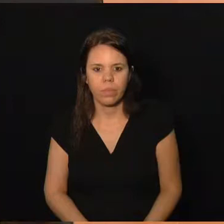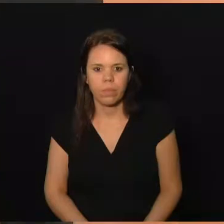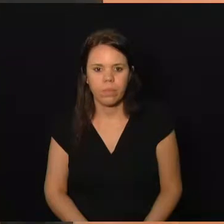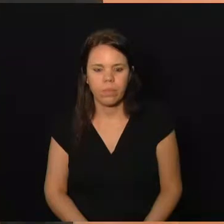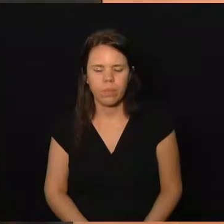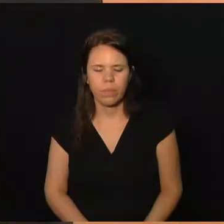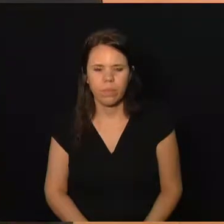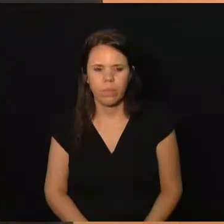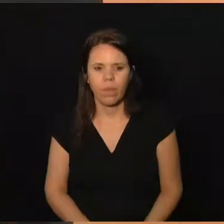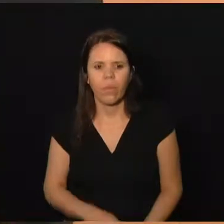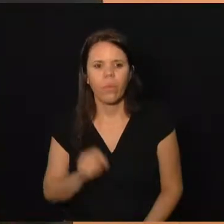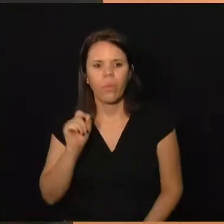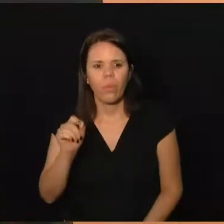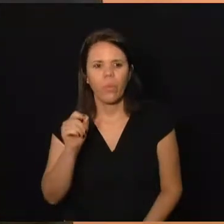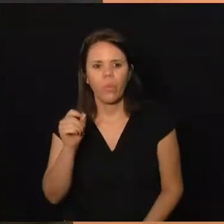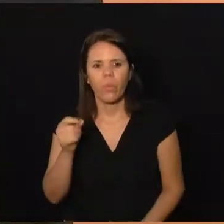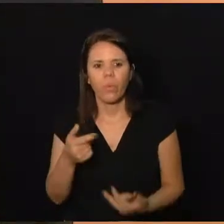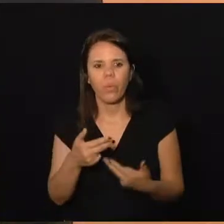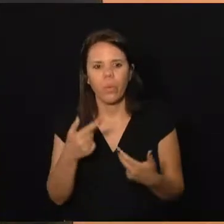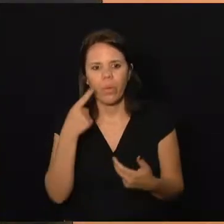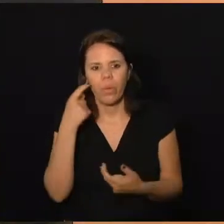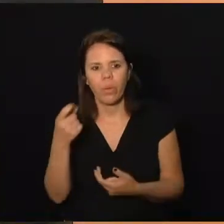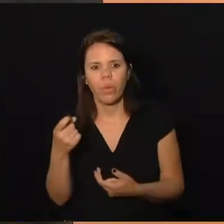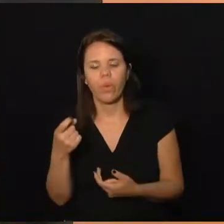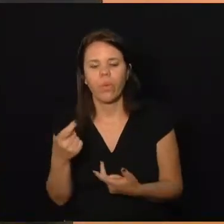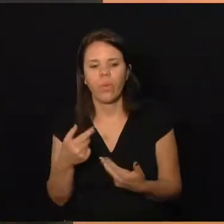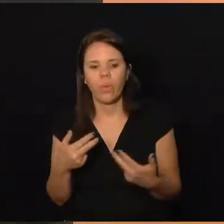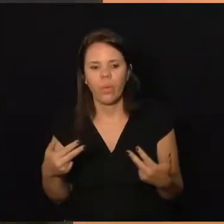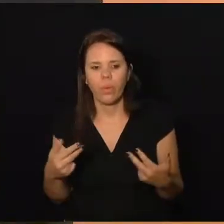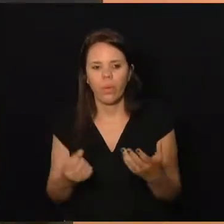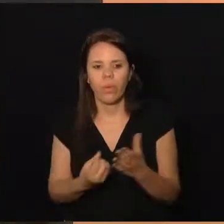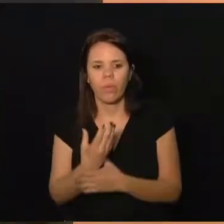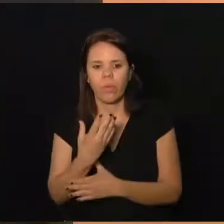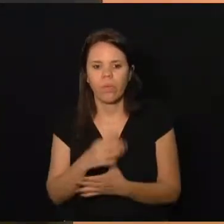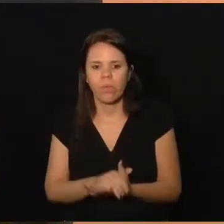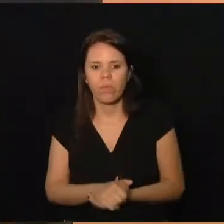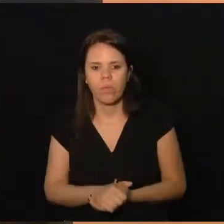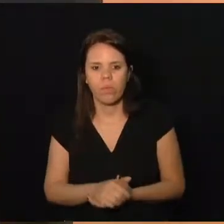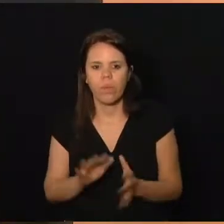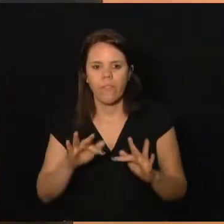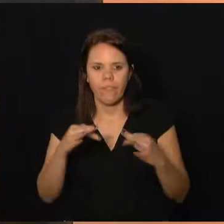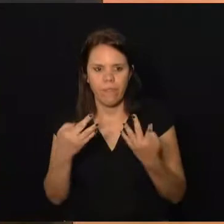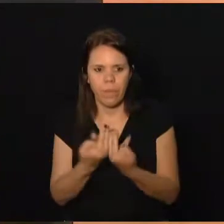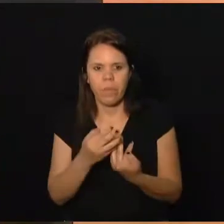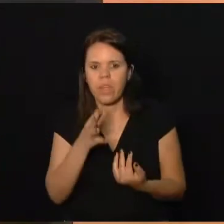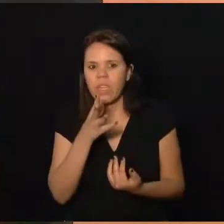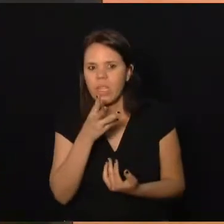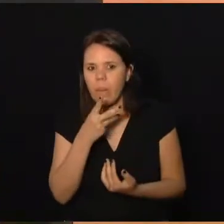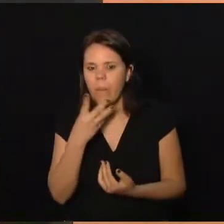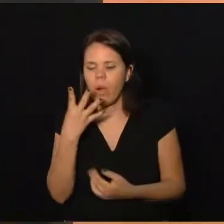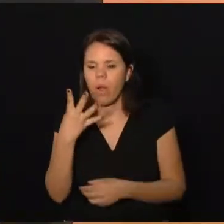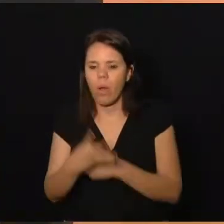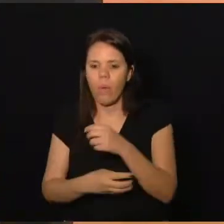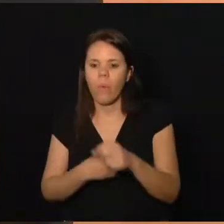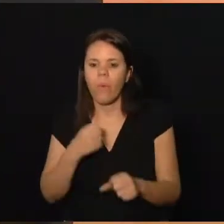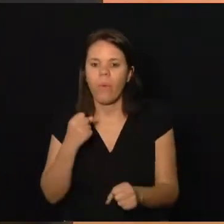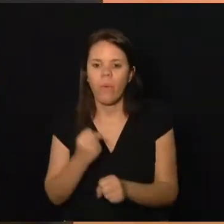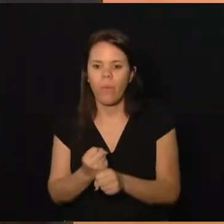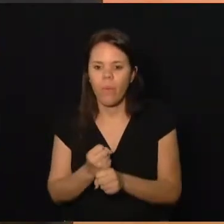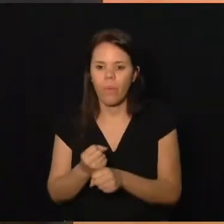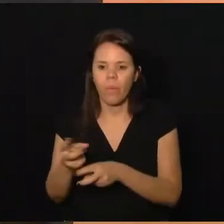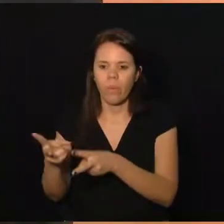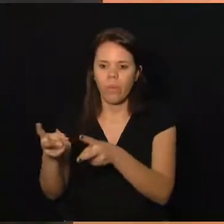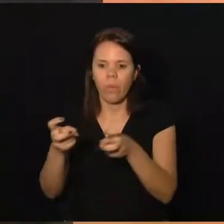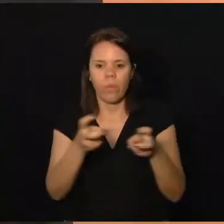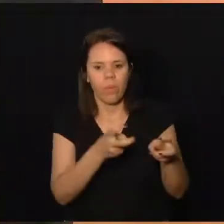Uma coisa interessante que... duas coisas que acontecem é que a família demora a média de 4 anos para